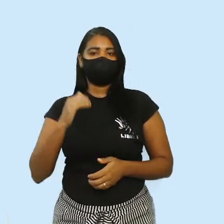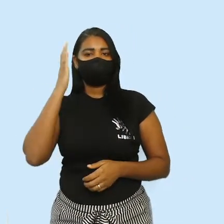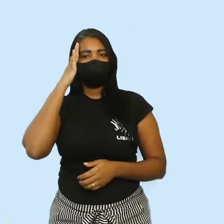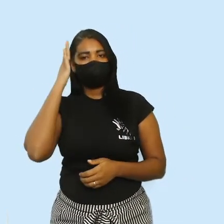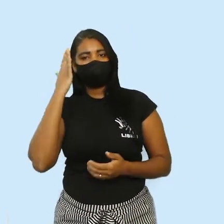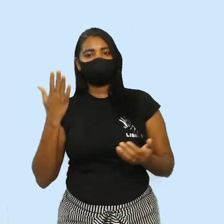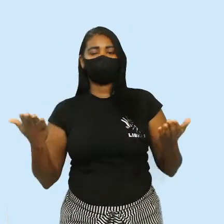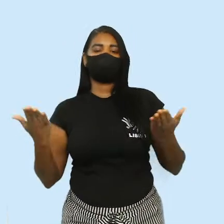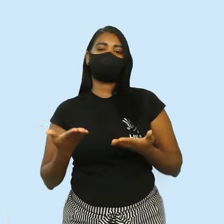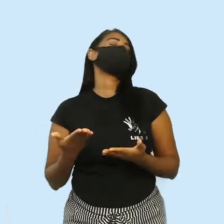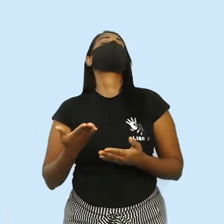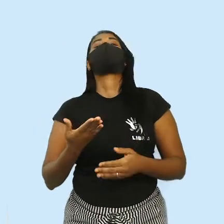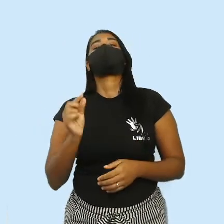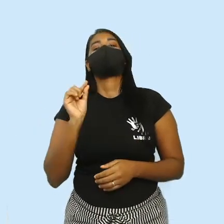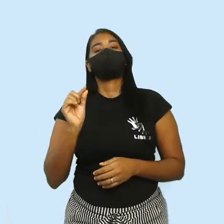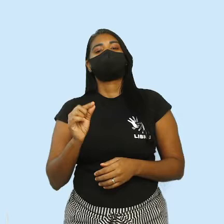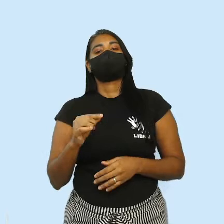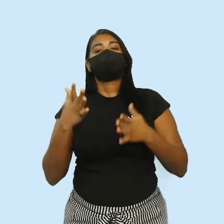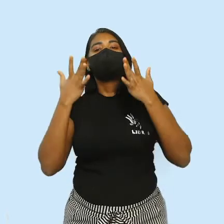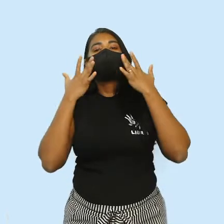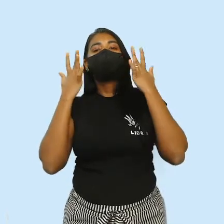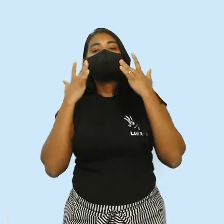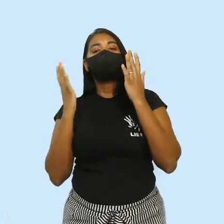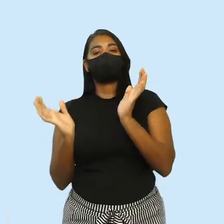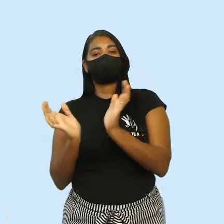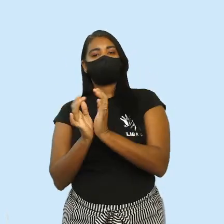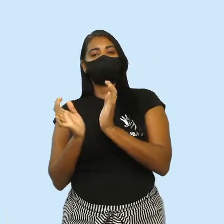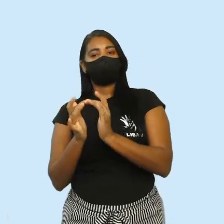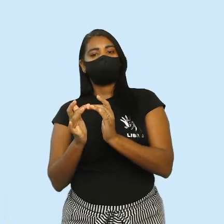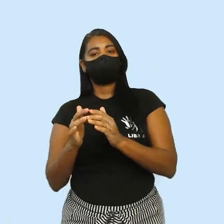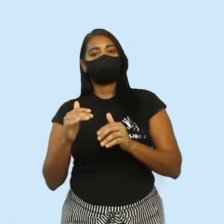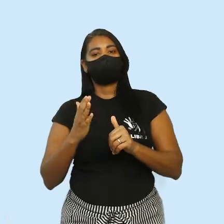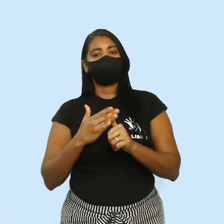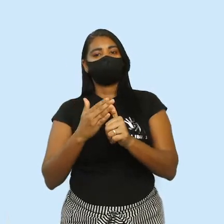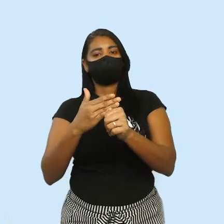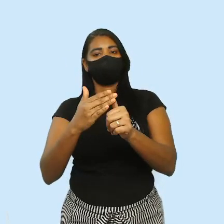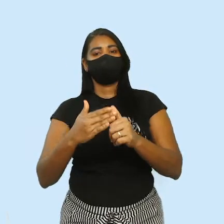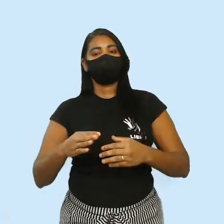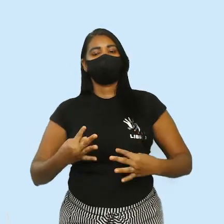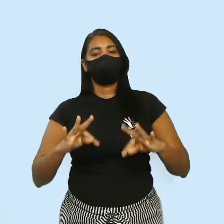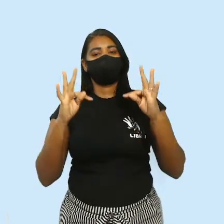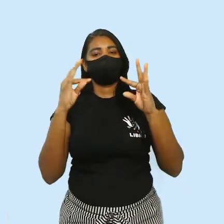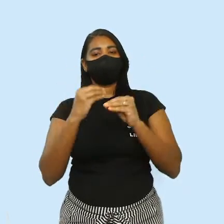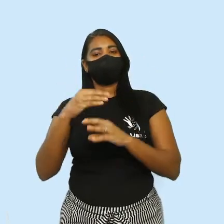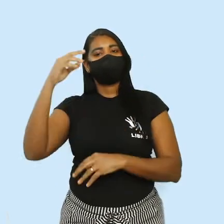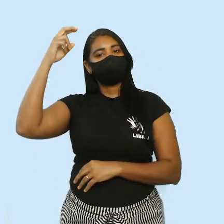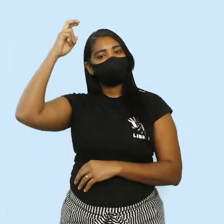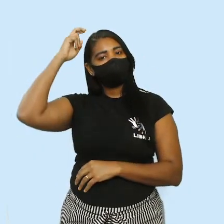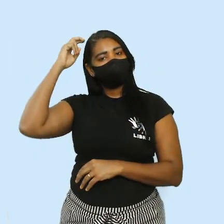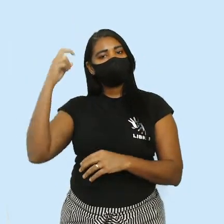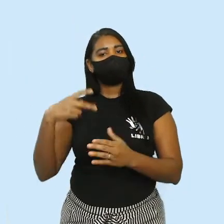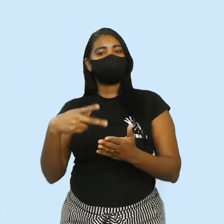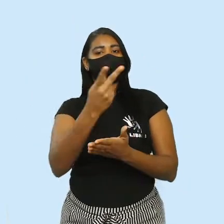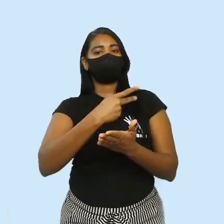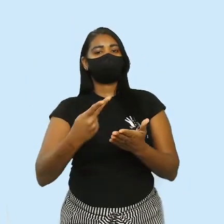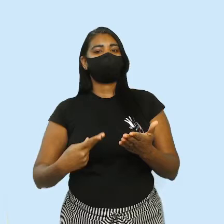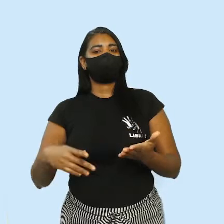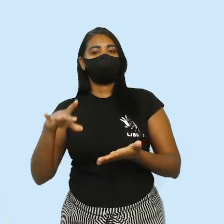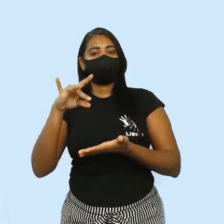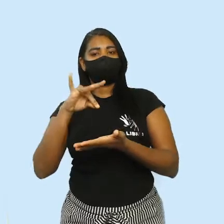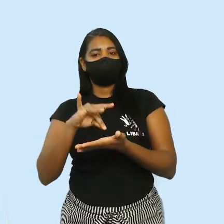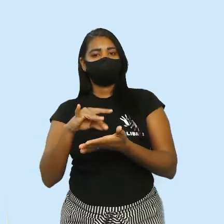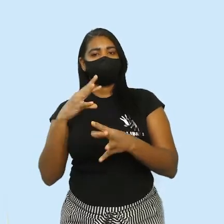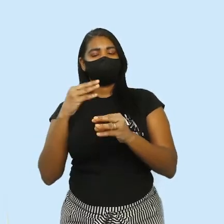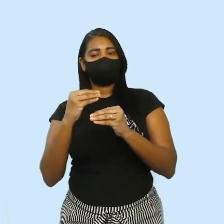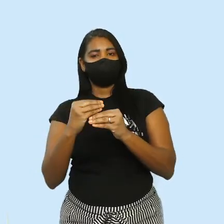entender que teatro pernambucano e esse processo cênico digital. Então, a cultura e a arte são, na sua essência, atividades